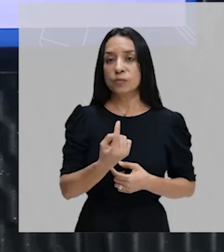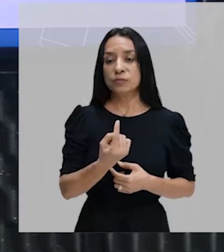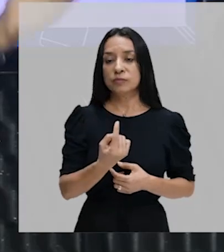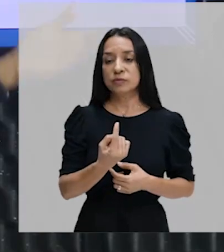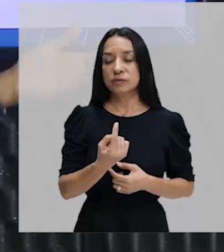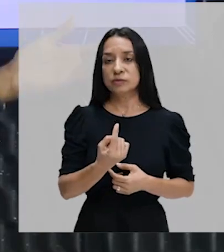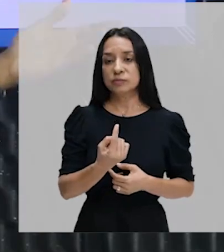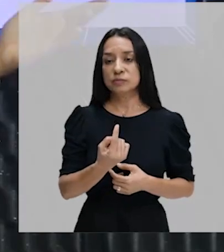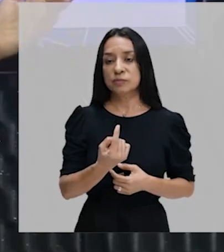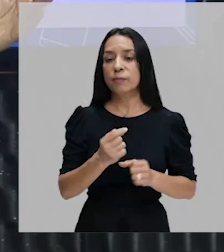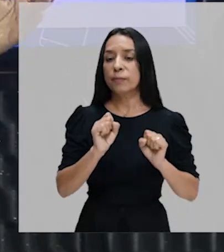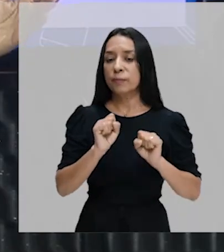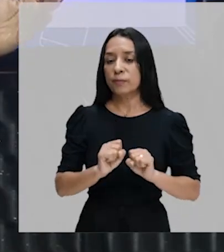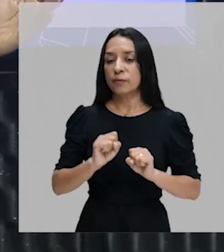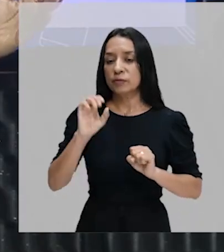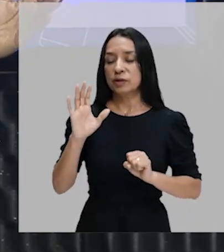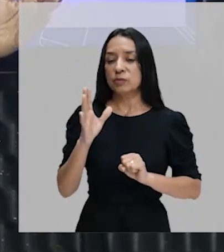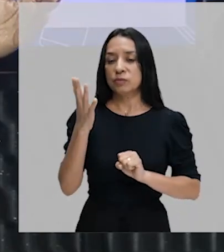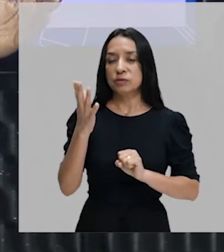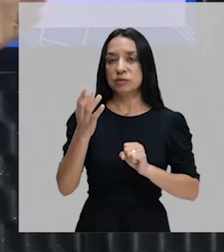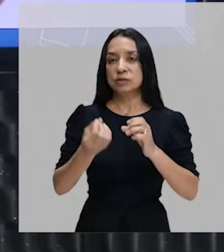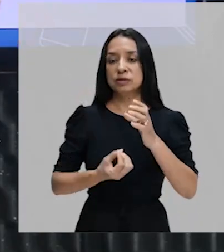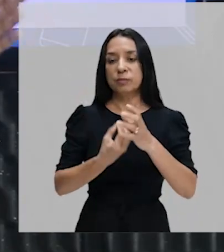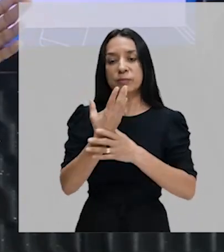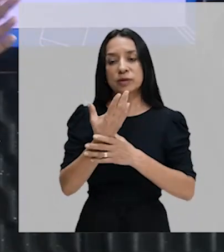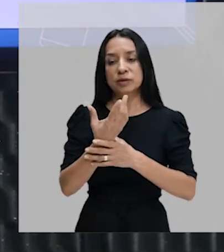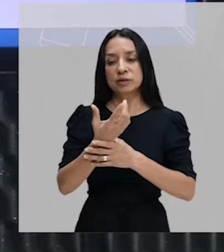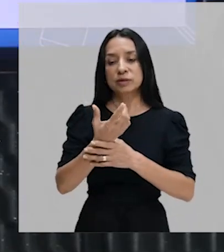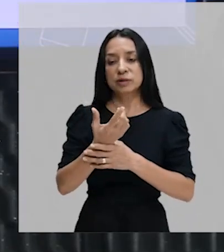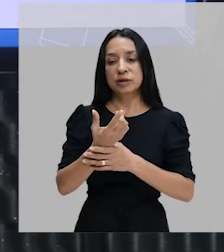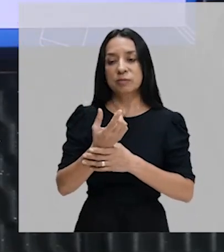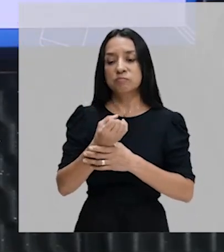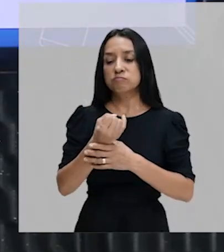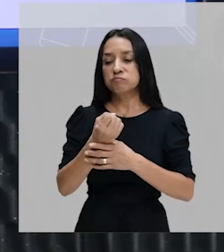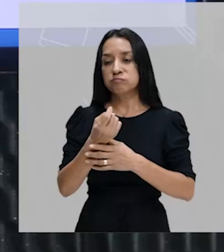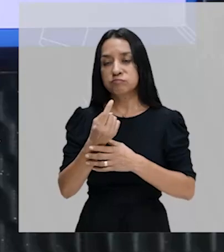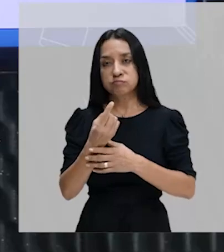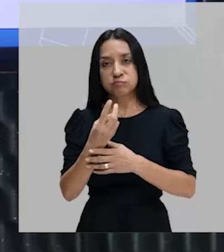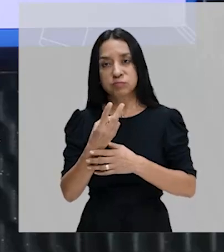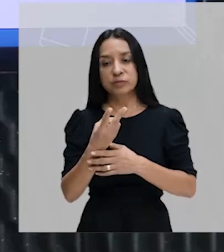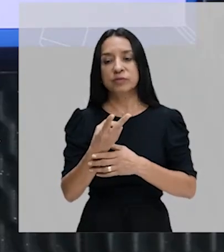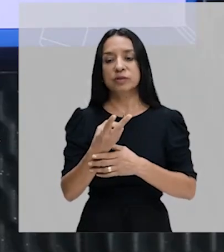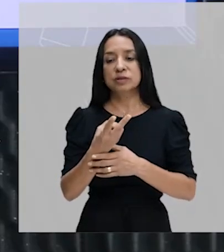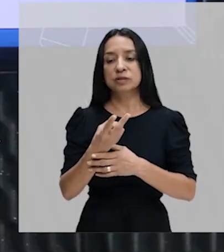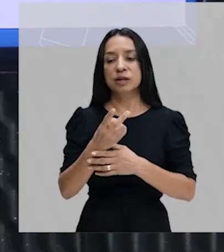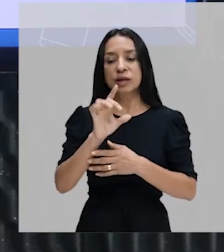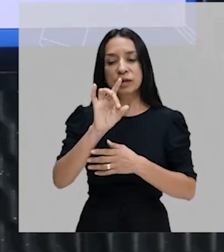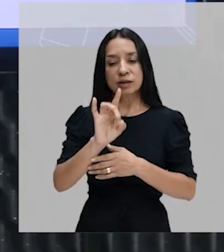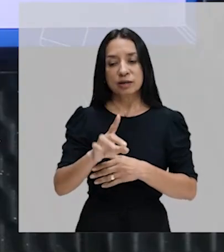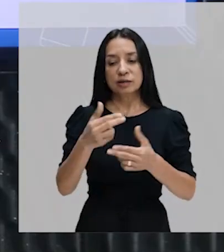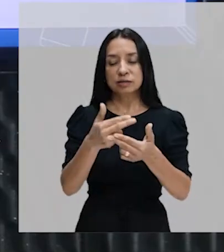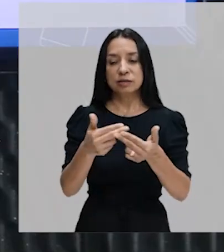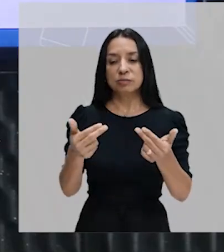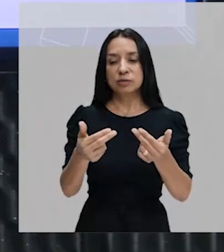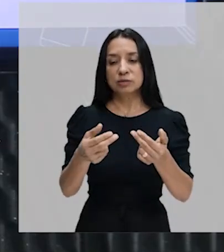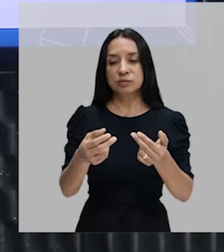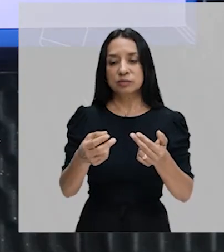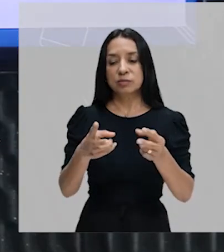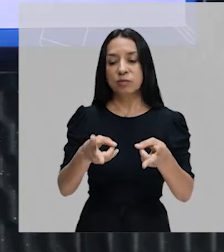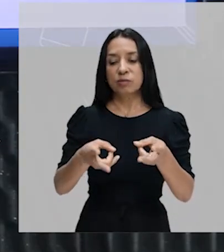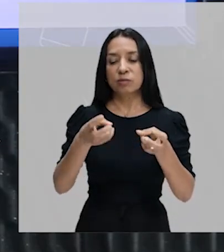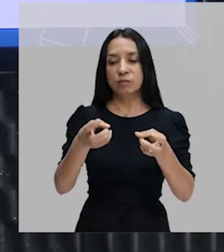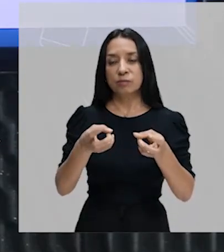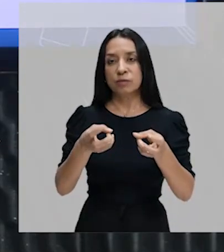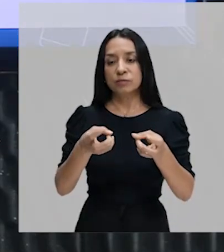muito embora possa acontecer de aparecer mais de uma vez cada elemento. Observa que o A está duplicado.